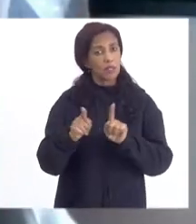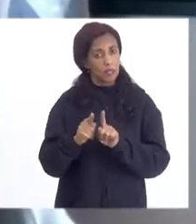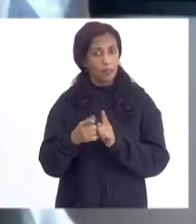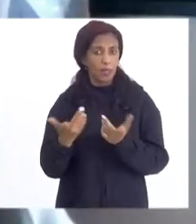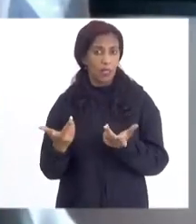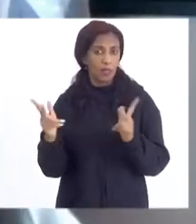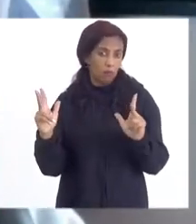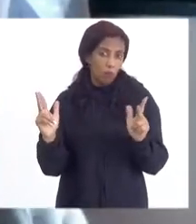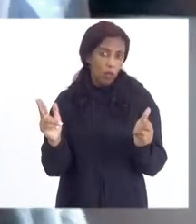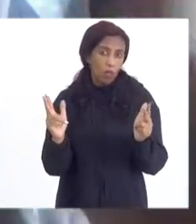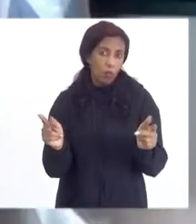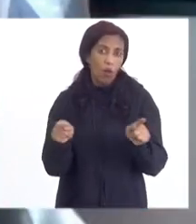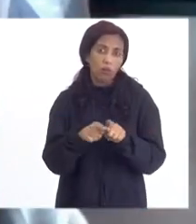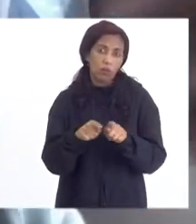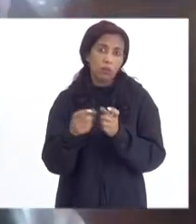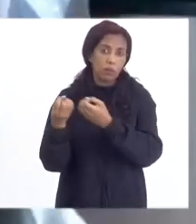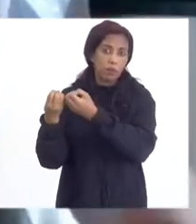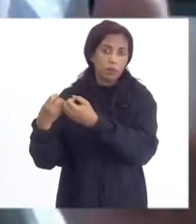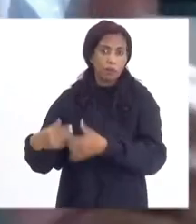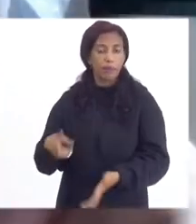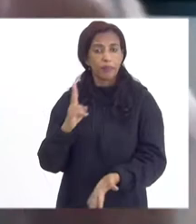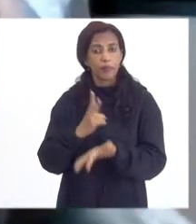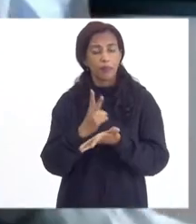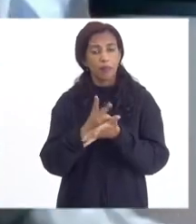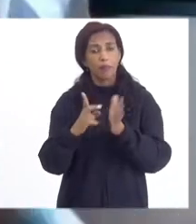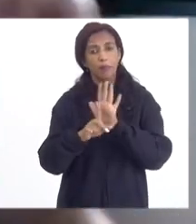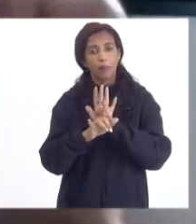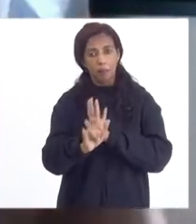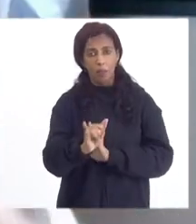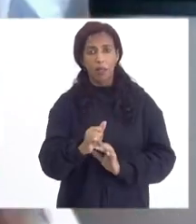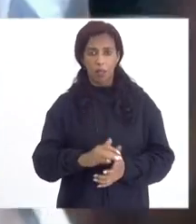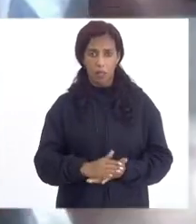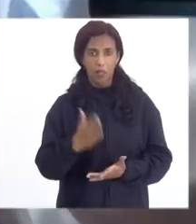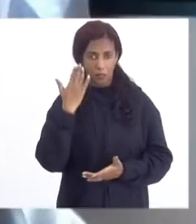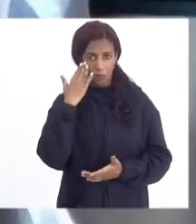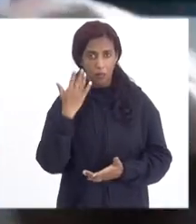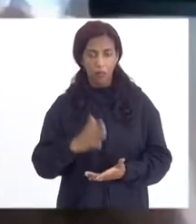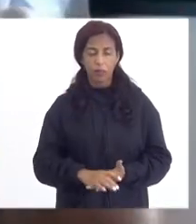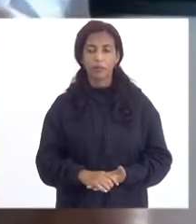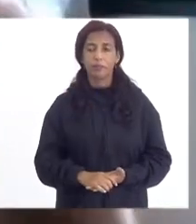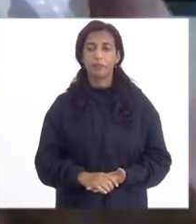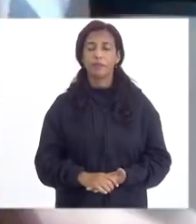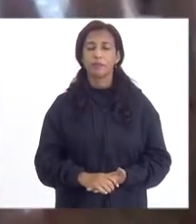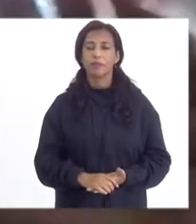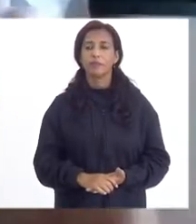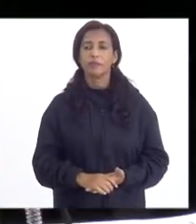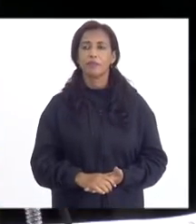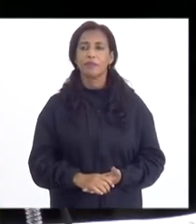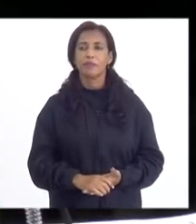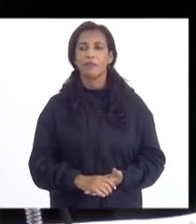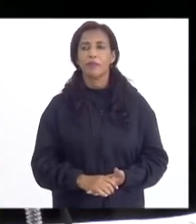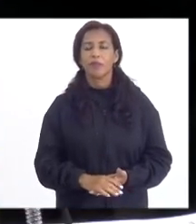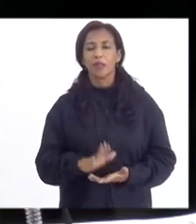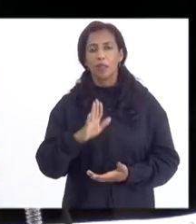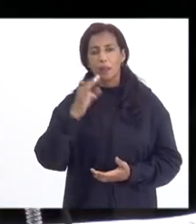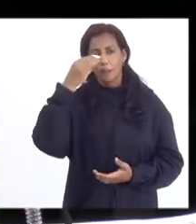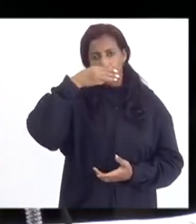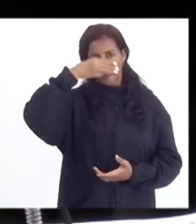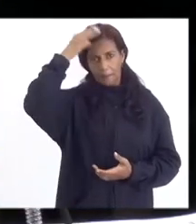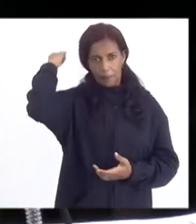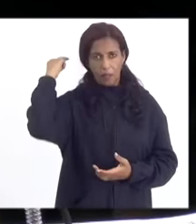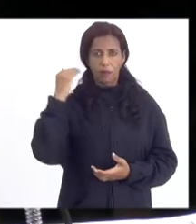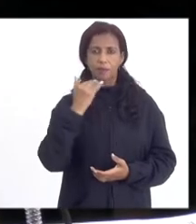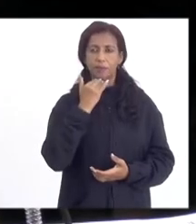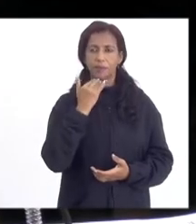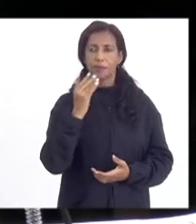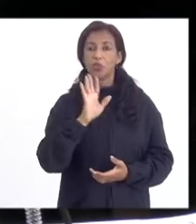idêntico também será prejudicado pela mesma lei. Perfeito. Que o outro foi. Mas claro. o Márcio Pacheco solicitou, o